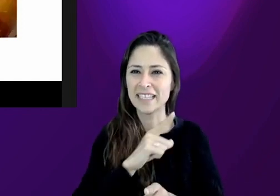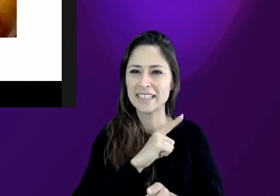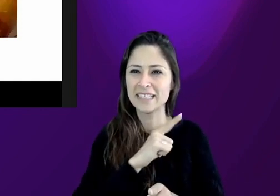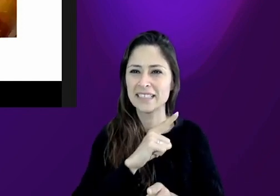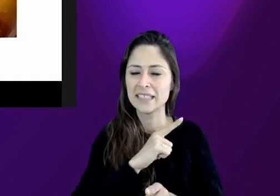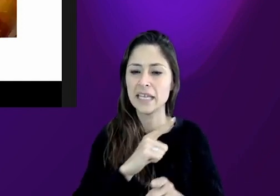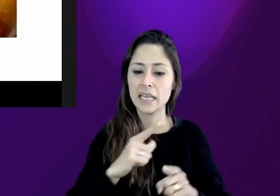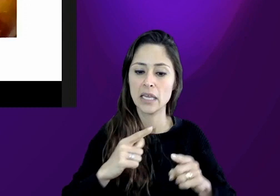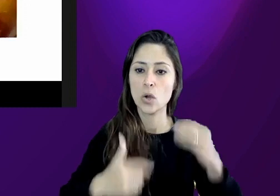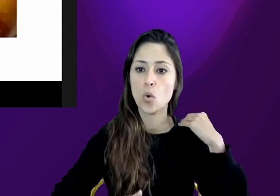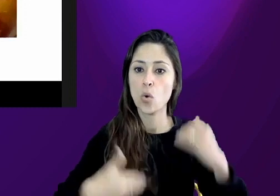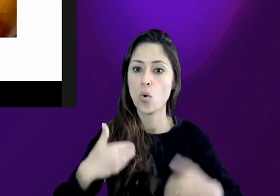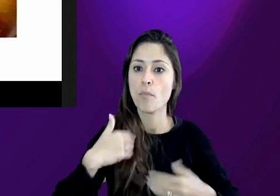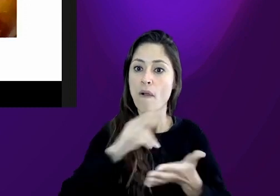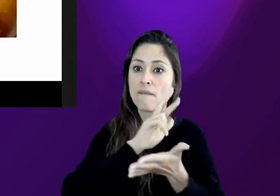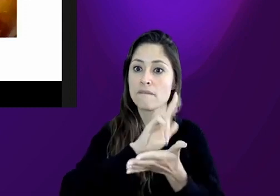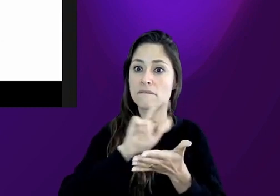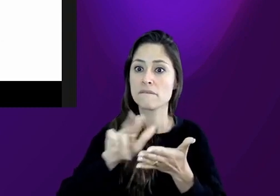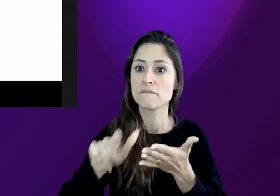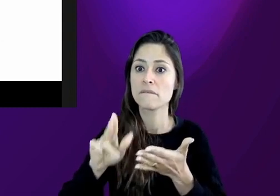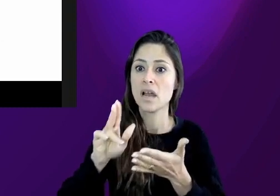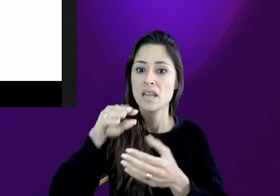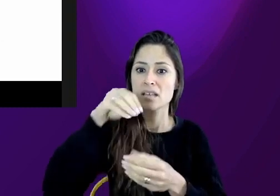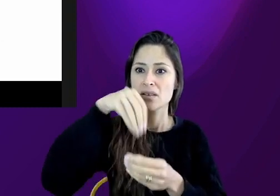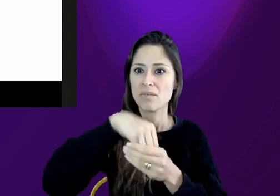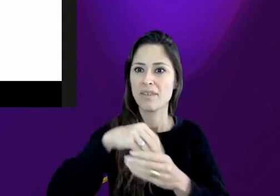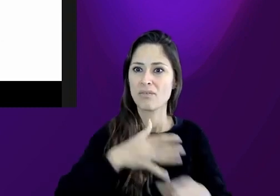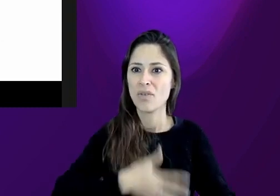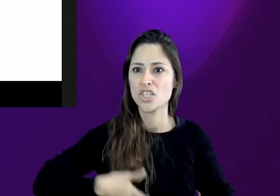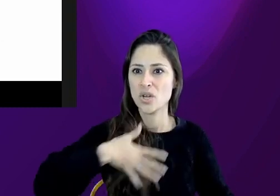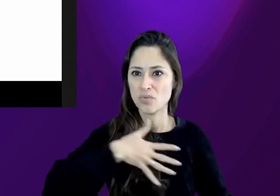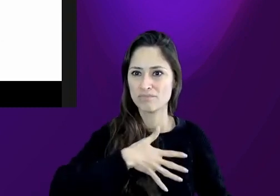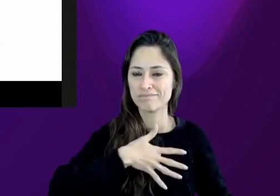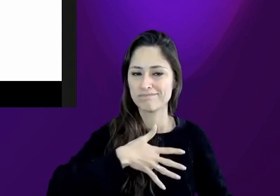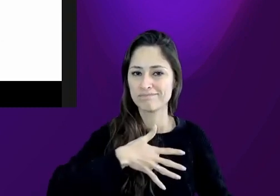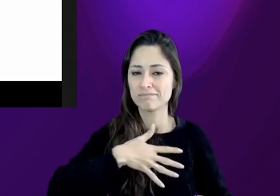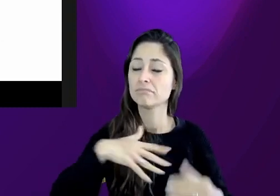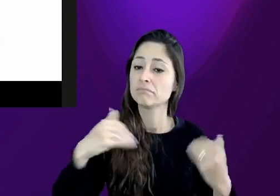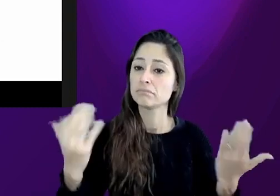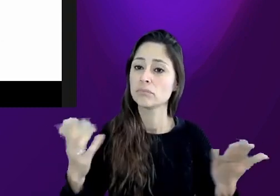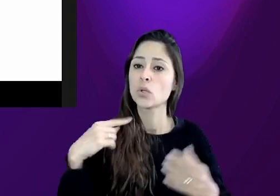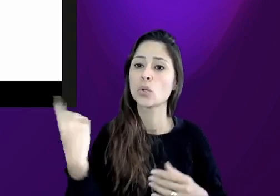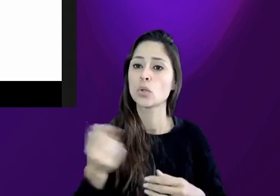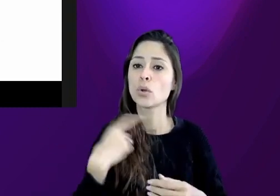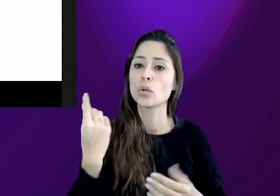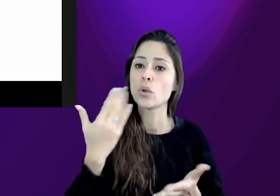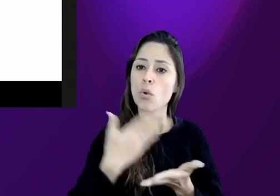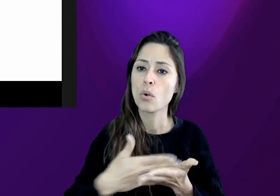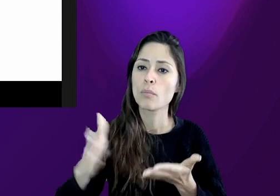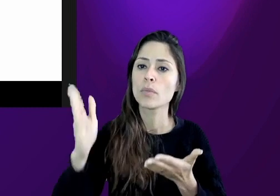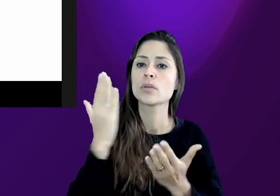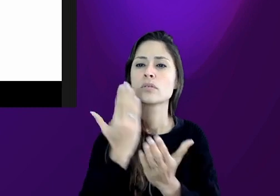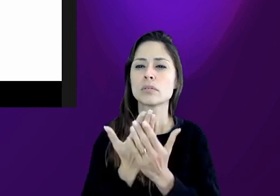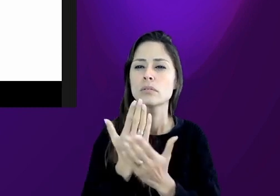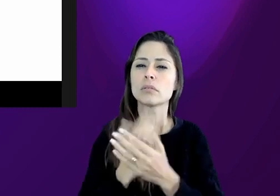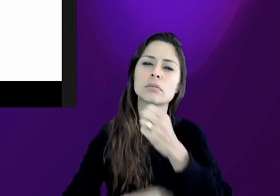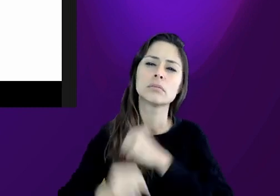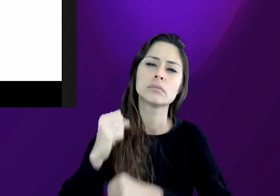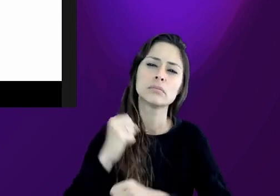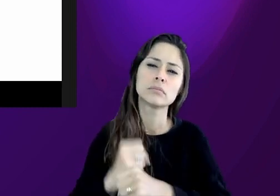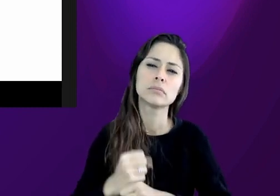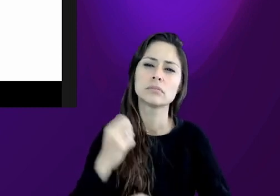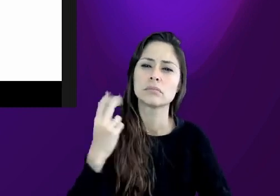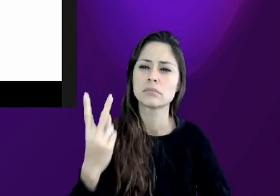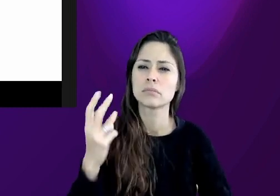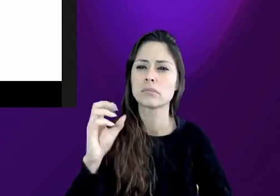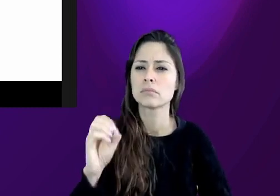nós podemos encontrar na região. E foi então que nós iniciamos esse estudo, como em 2014, como eu mencionei,